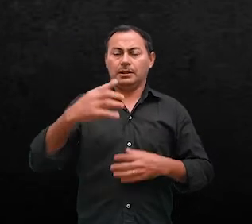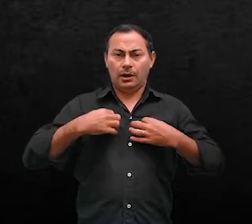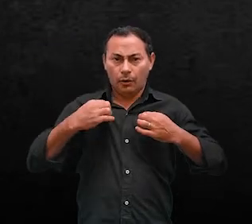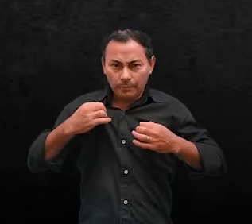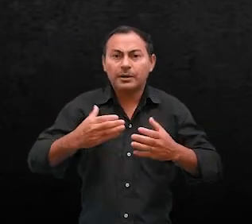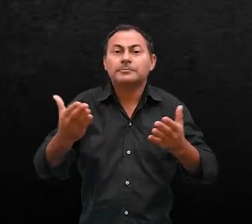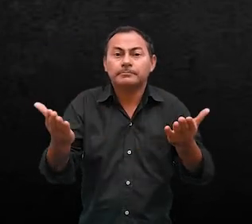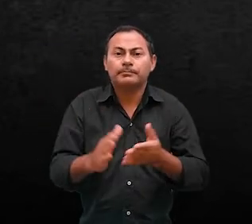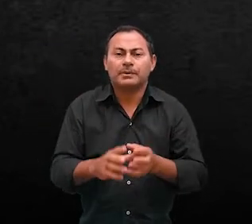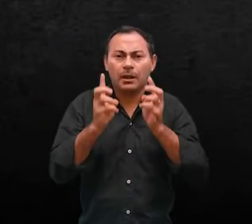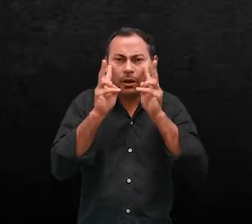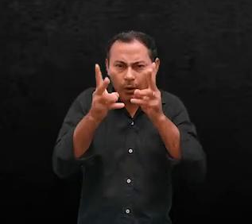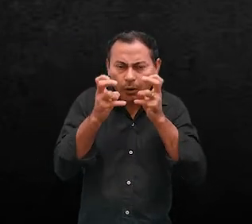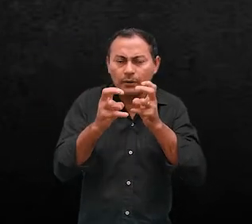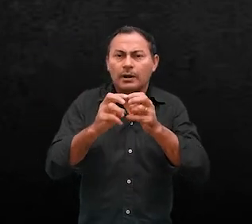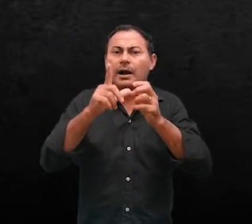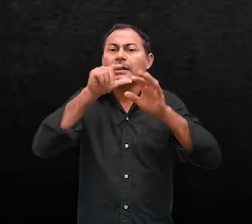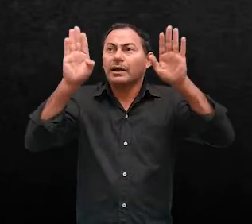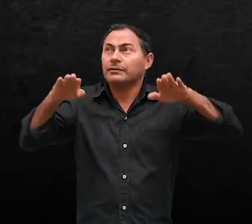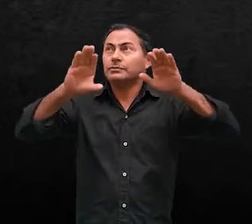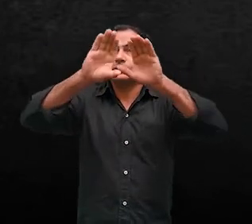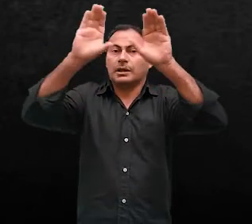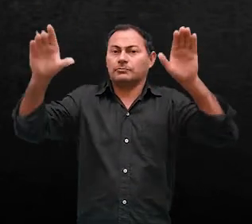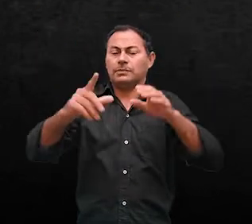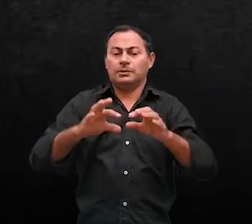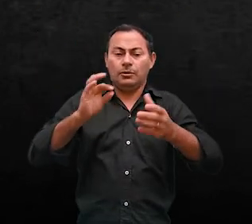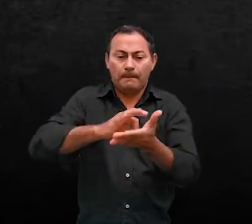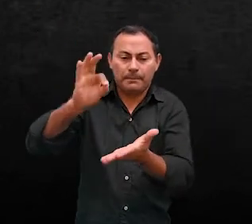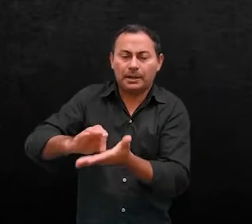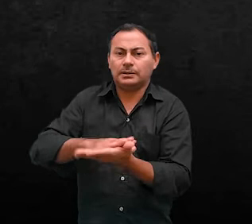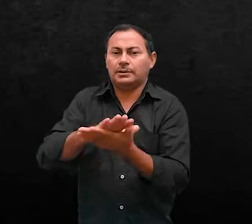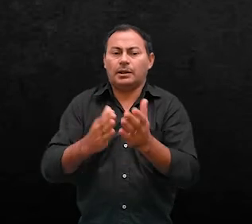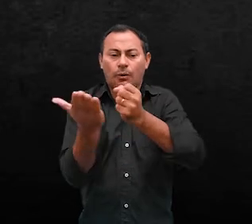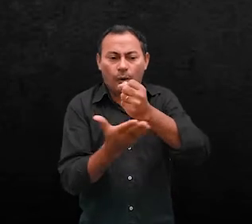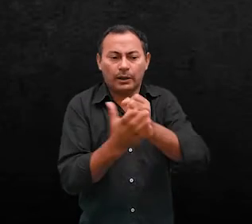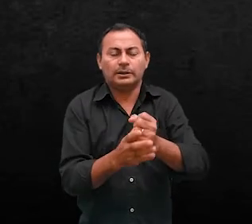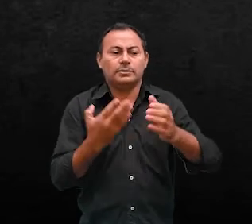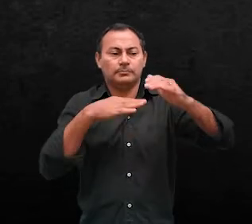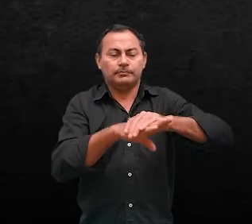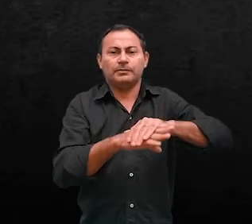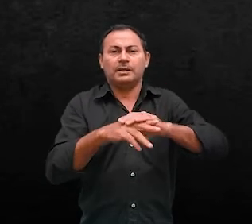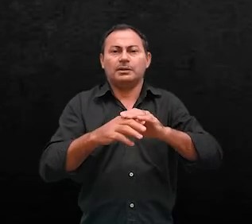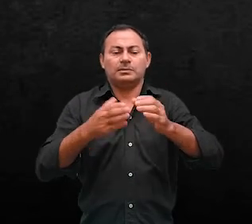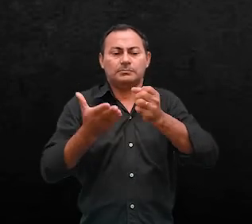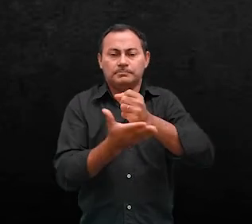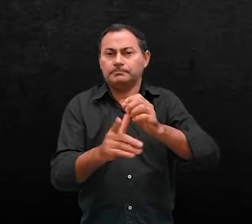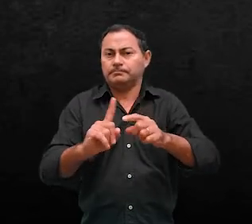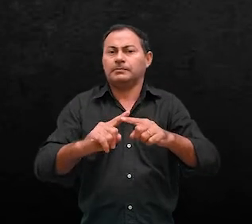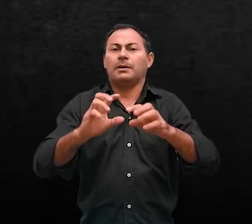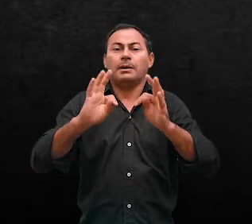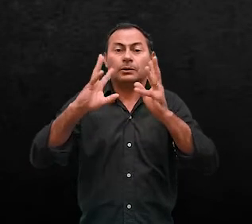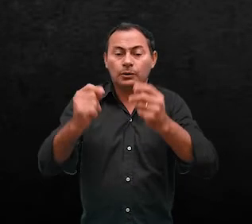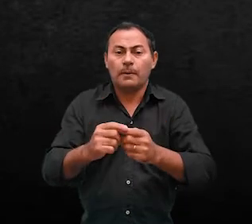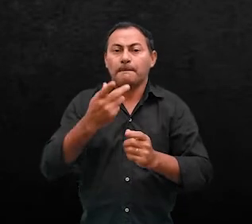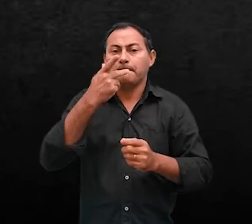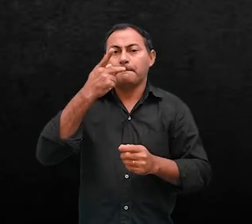importante que a roupa observa em as aves do céu não semeiam nem colhem nem armazenam em celeirós uns